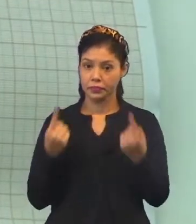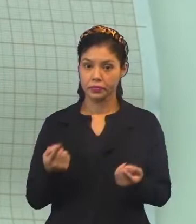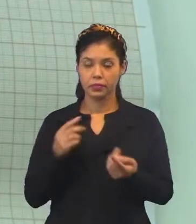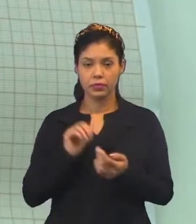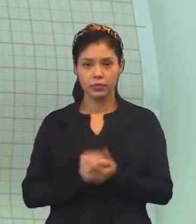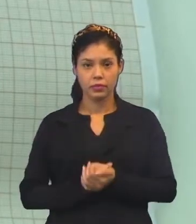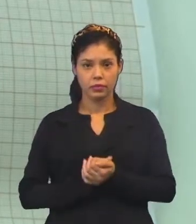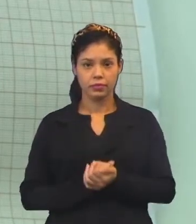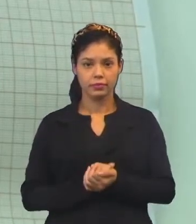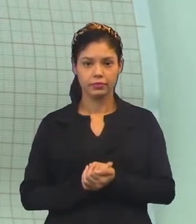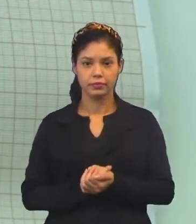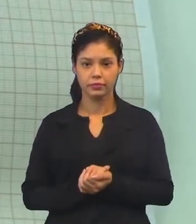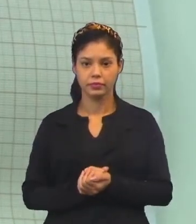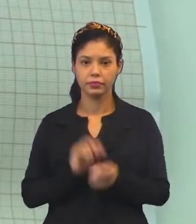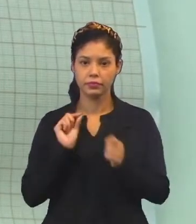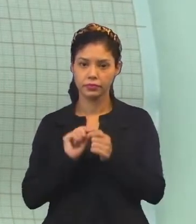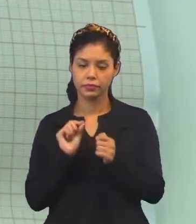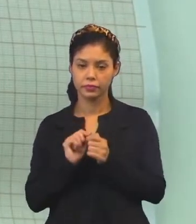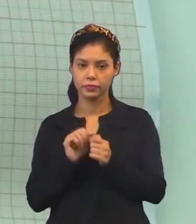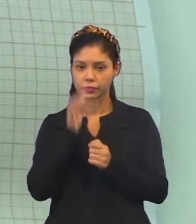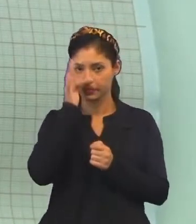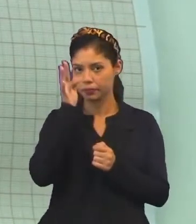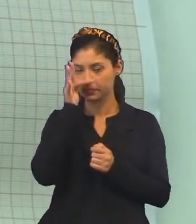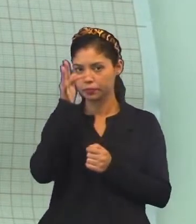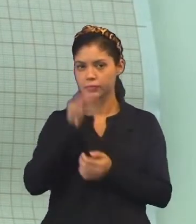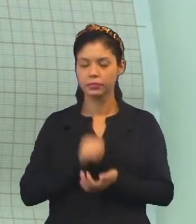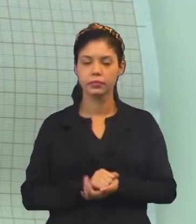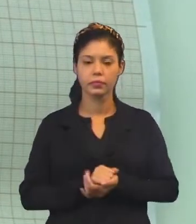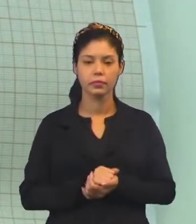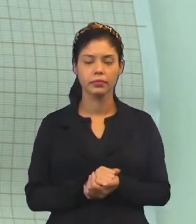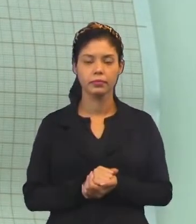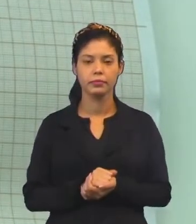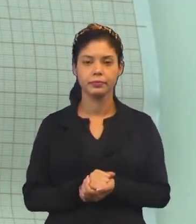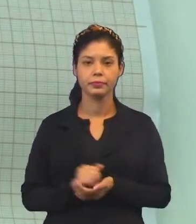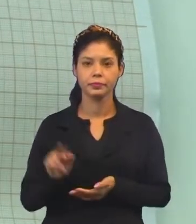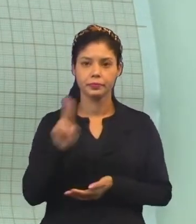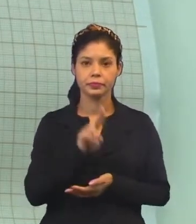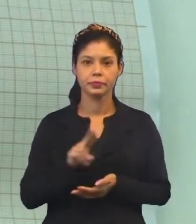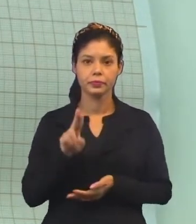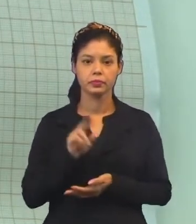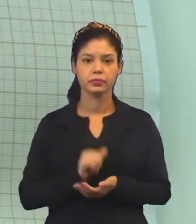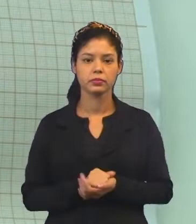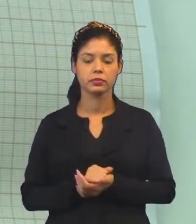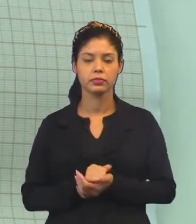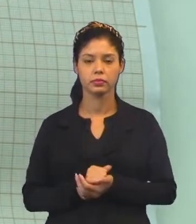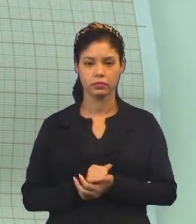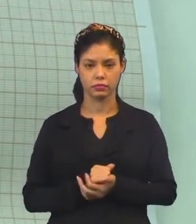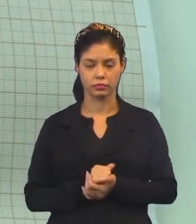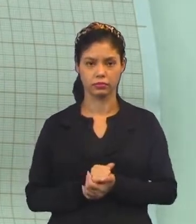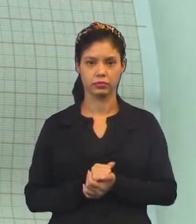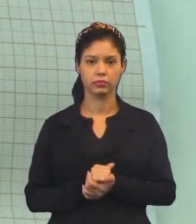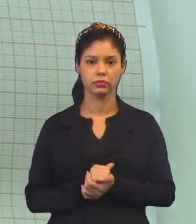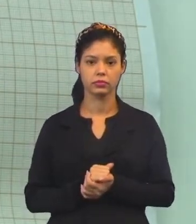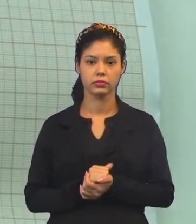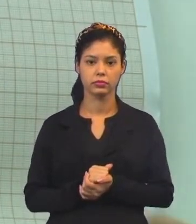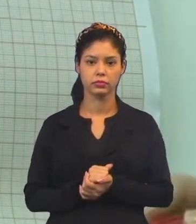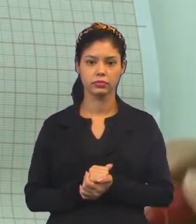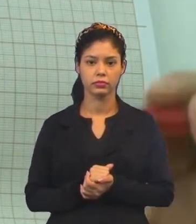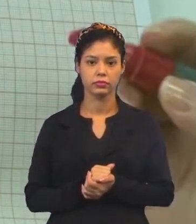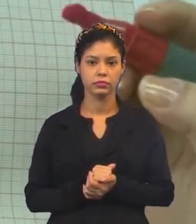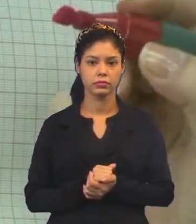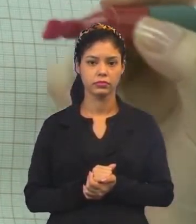Mas, para fazer essa florzinha, eu vou usar aqui um